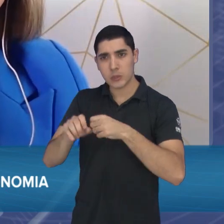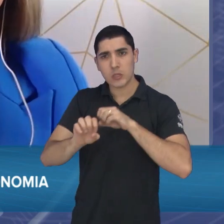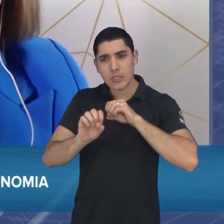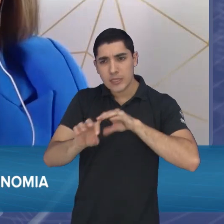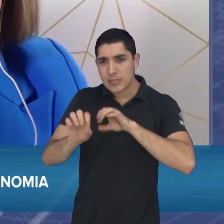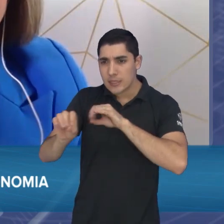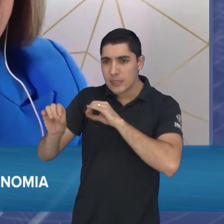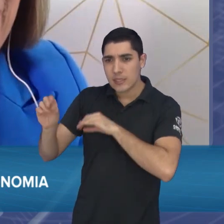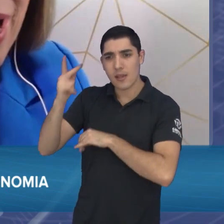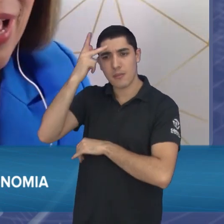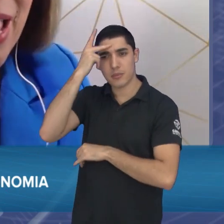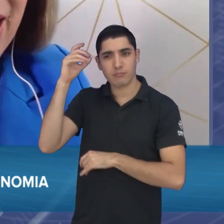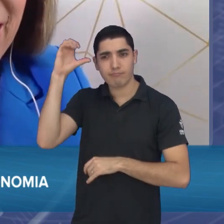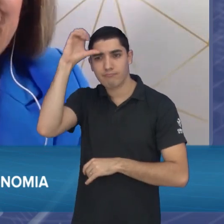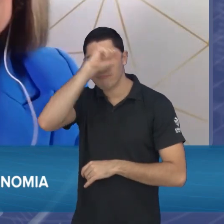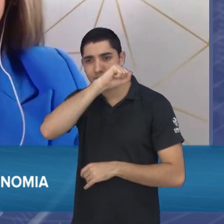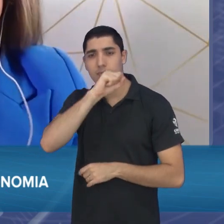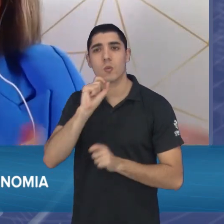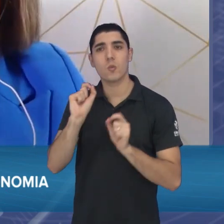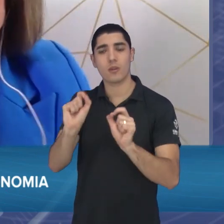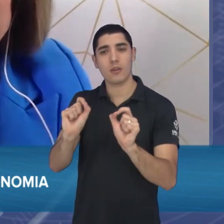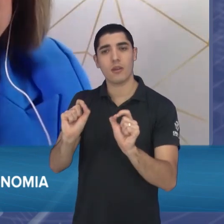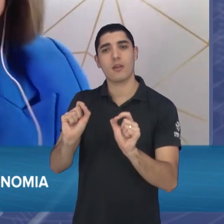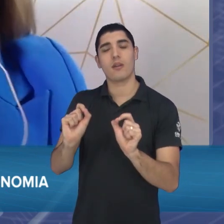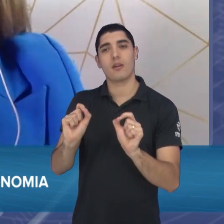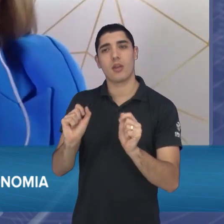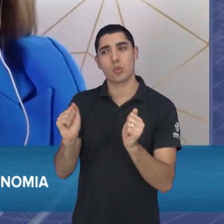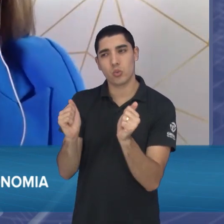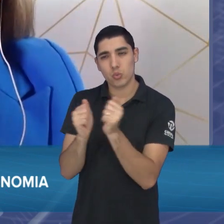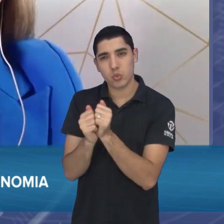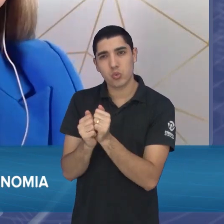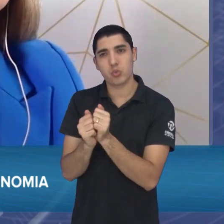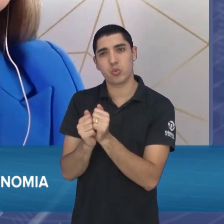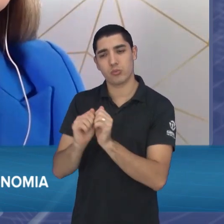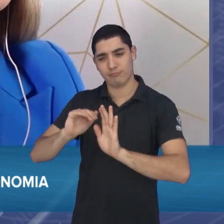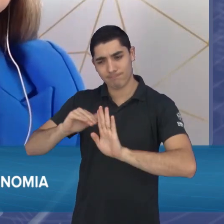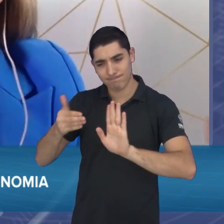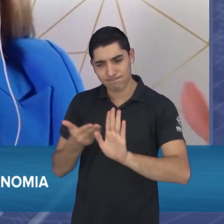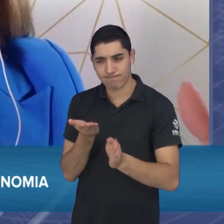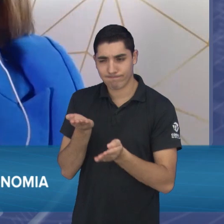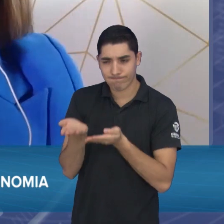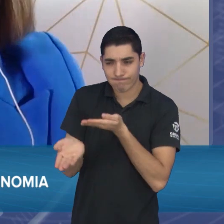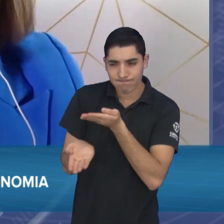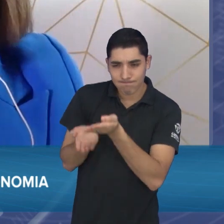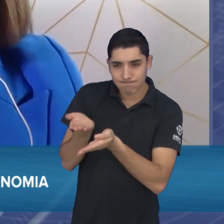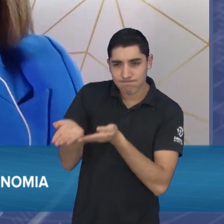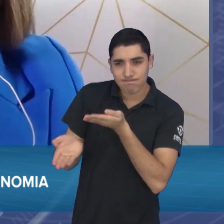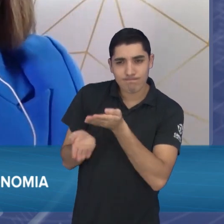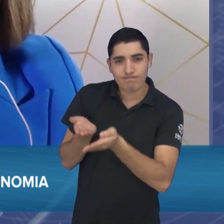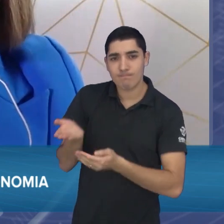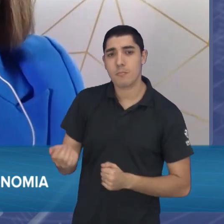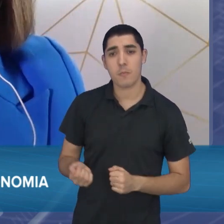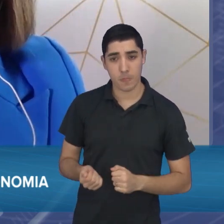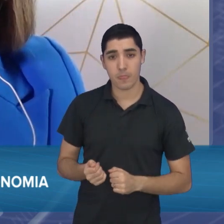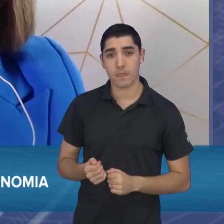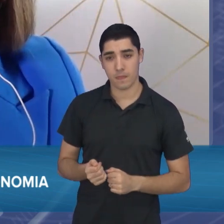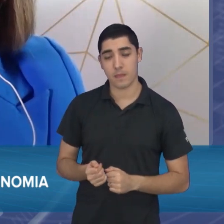pessoas, da gente trabalhar na base, entende? E também sair da